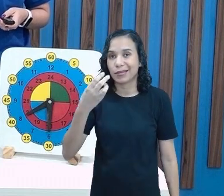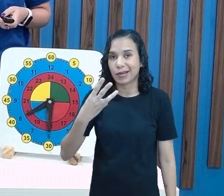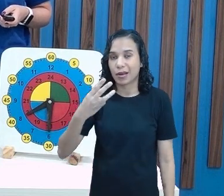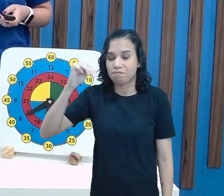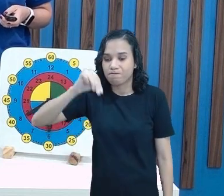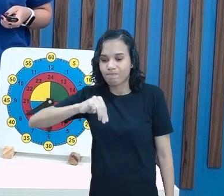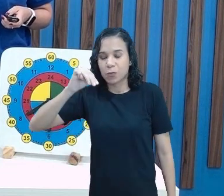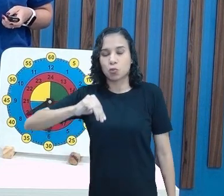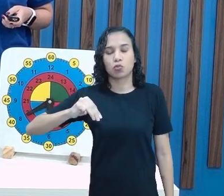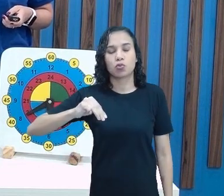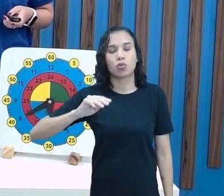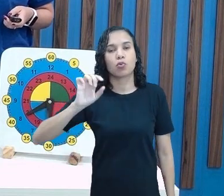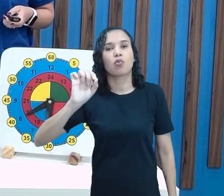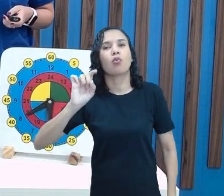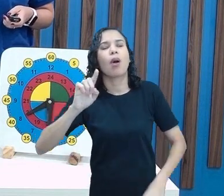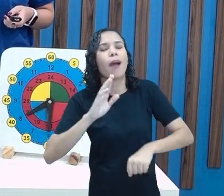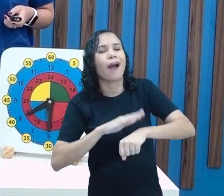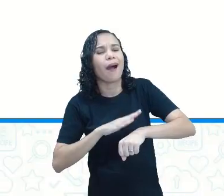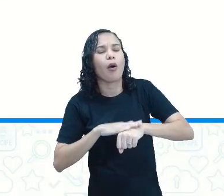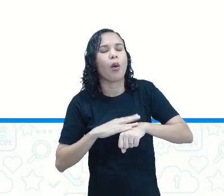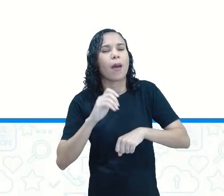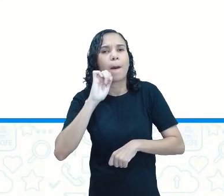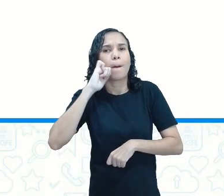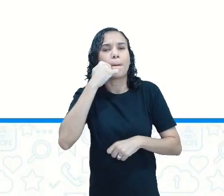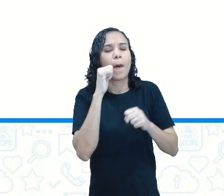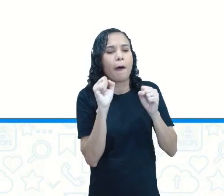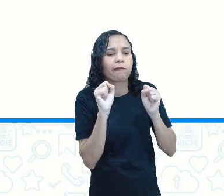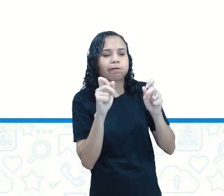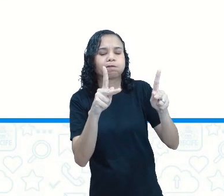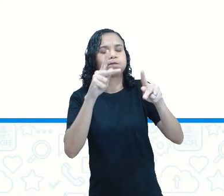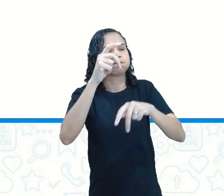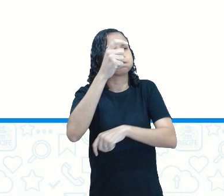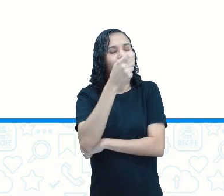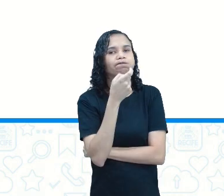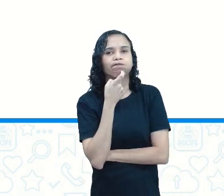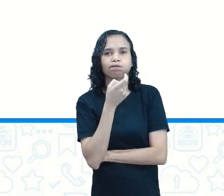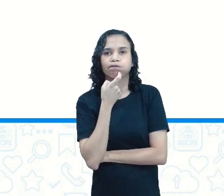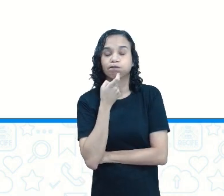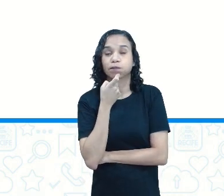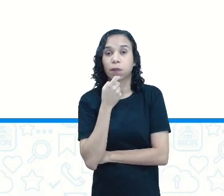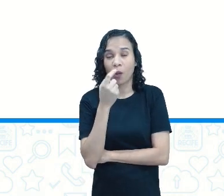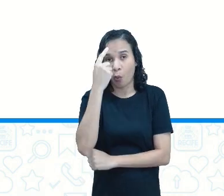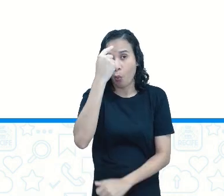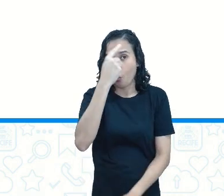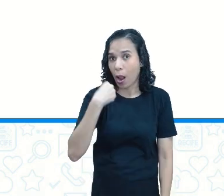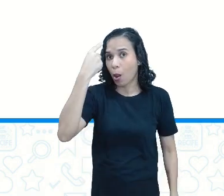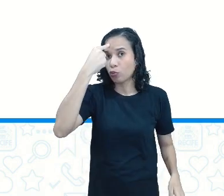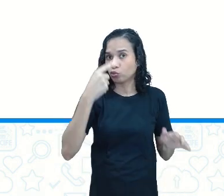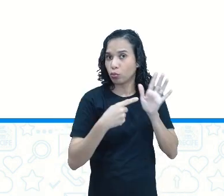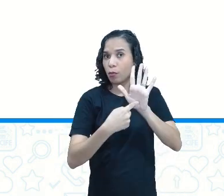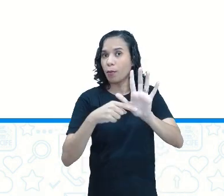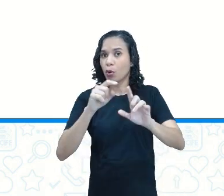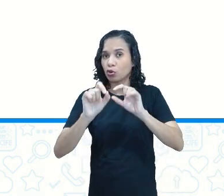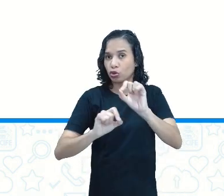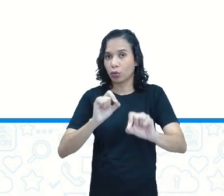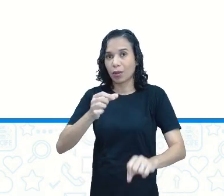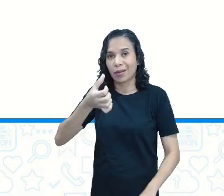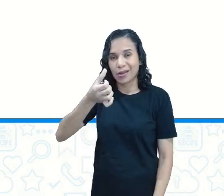minutos. Qual a hora que o pão vai sair do forno? O relógio está marcando ali, ó,